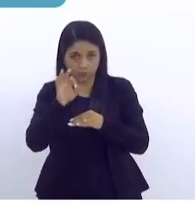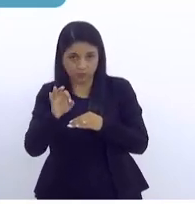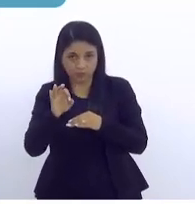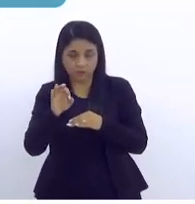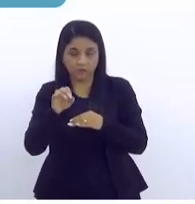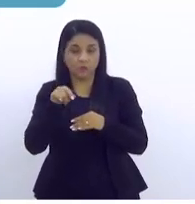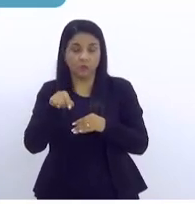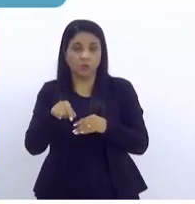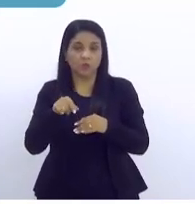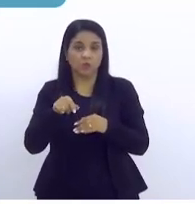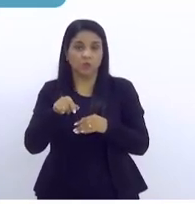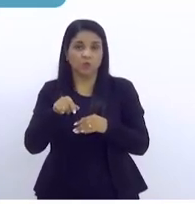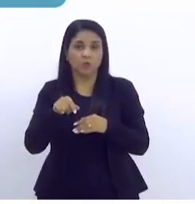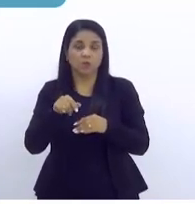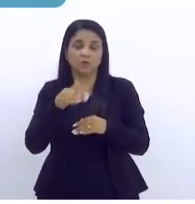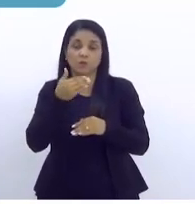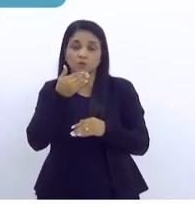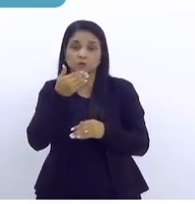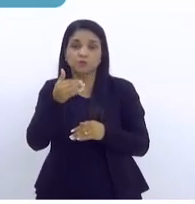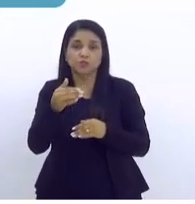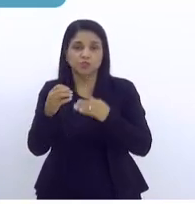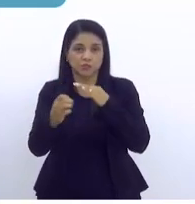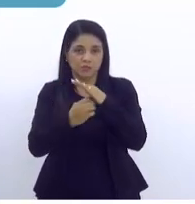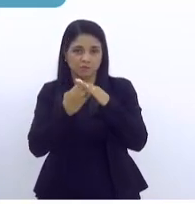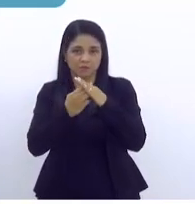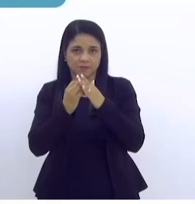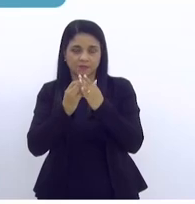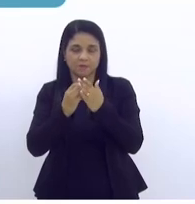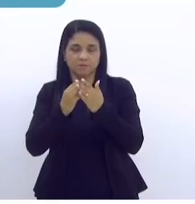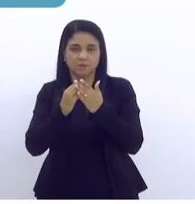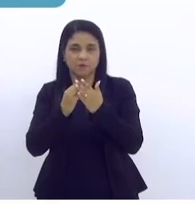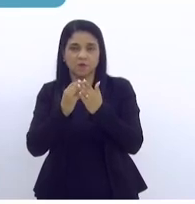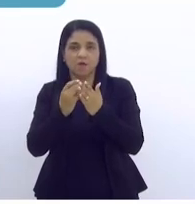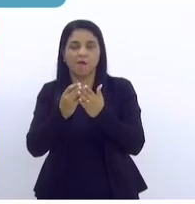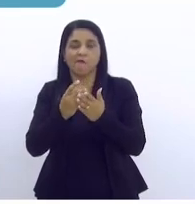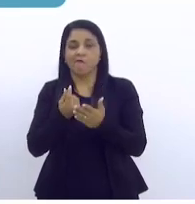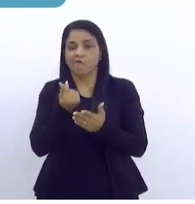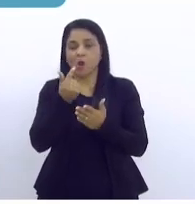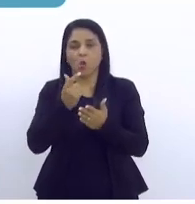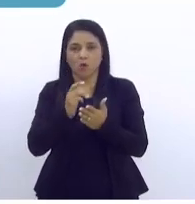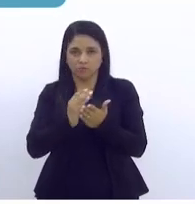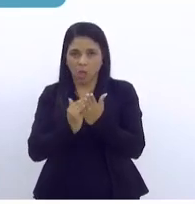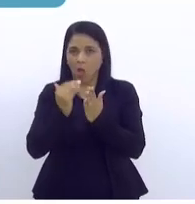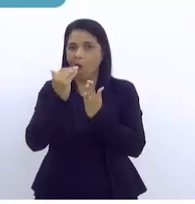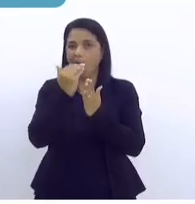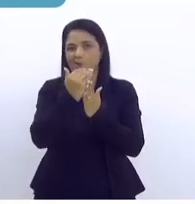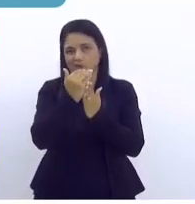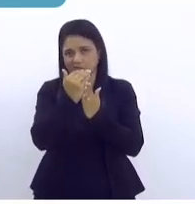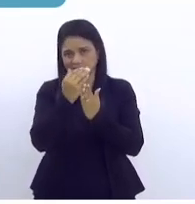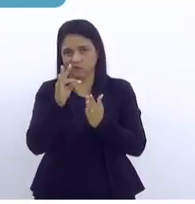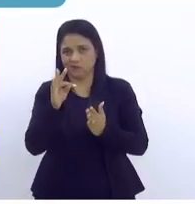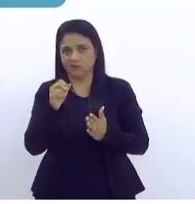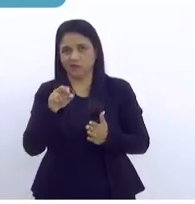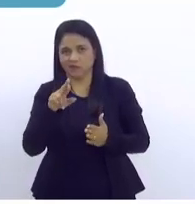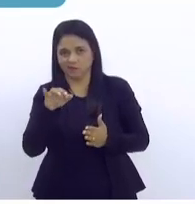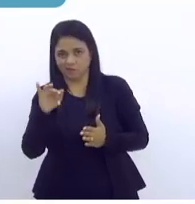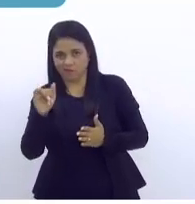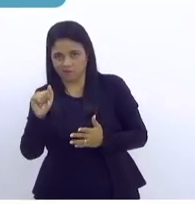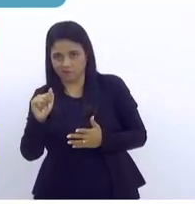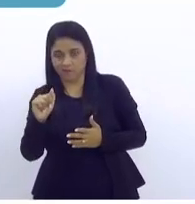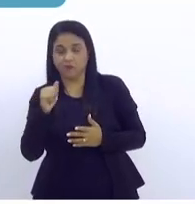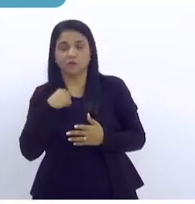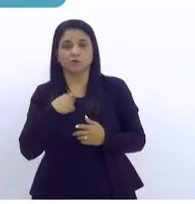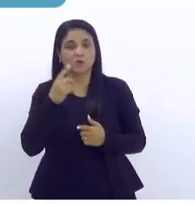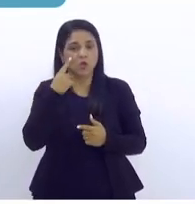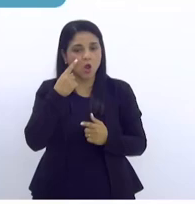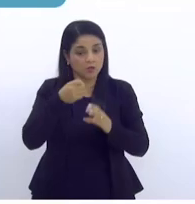prestador pode eh pedir eh aumento eh de tarifa né Eh quando a gente olha quer dizer segundo